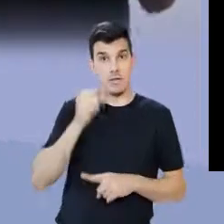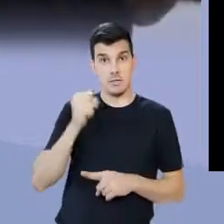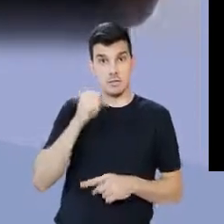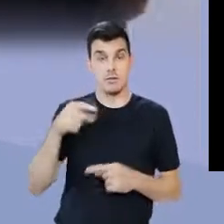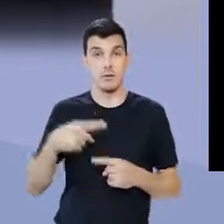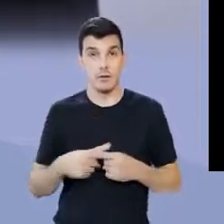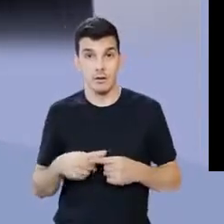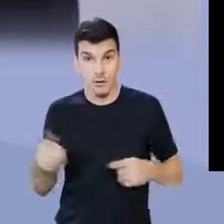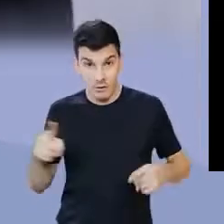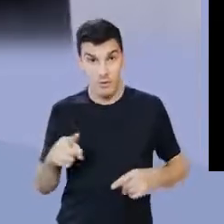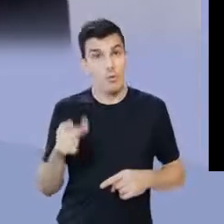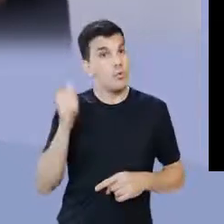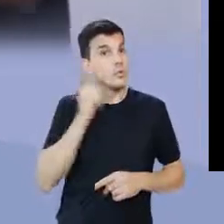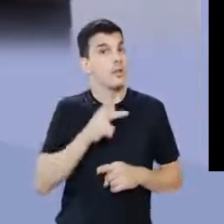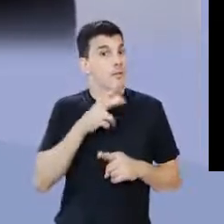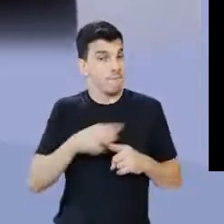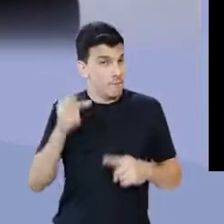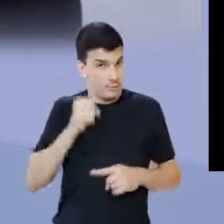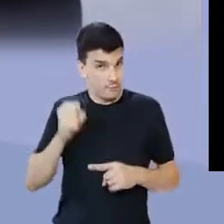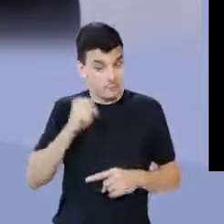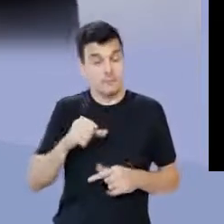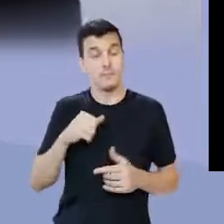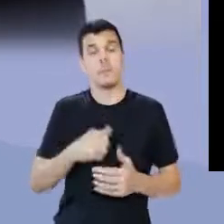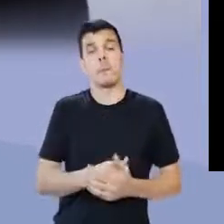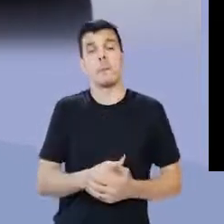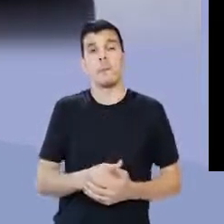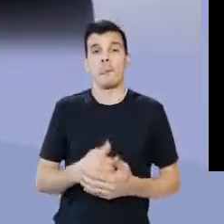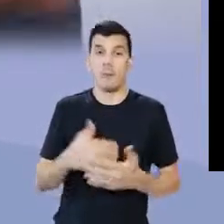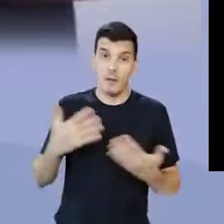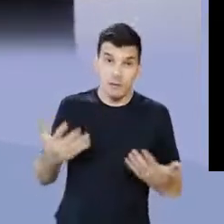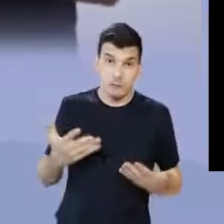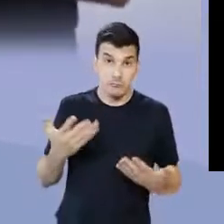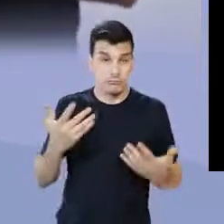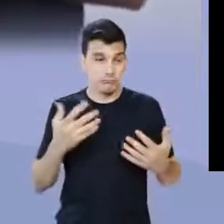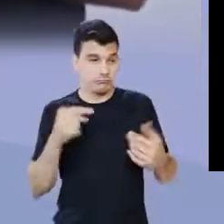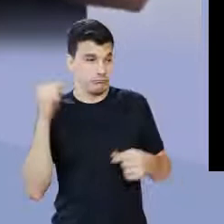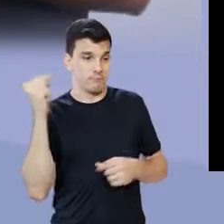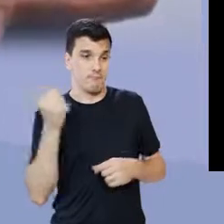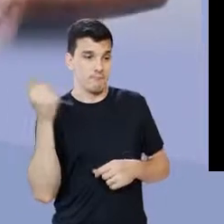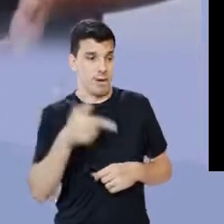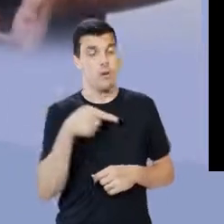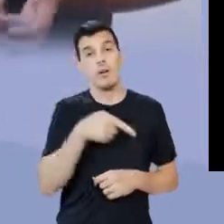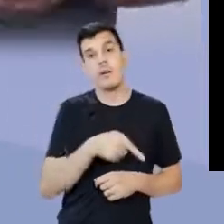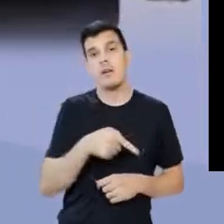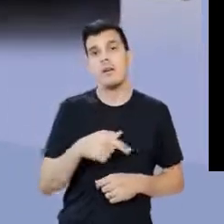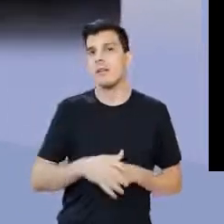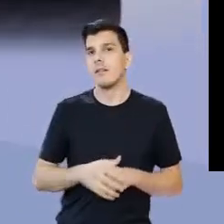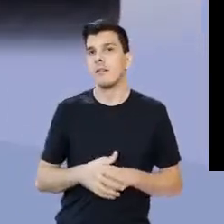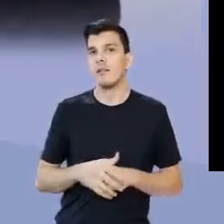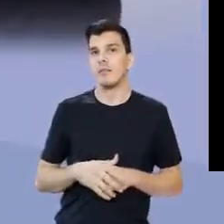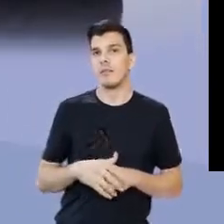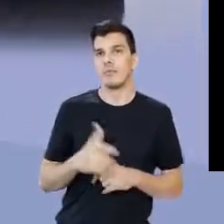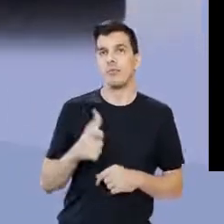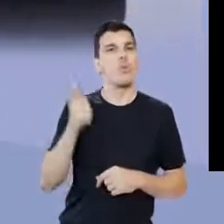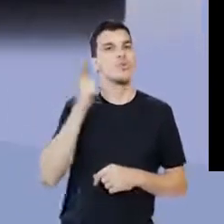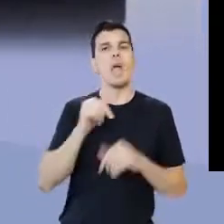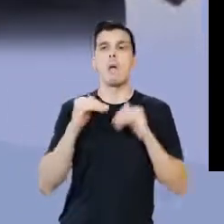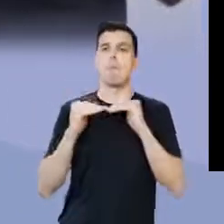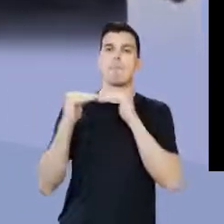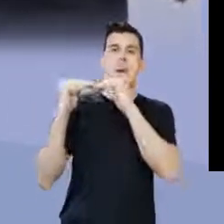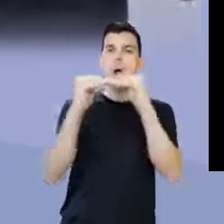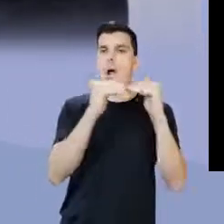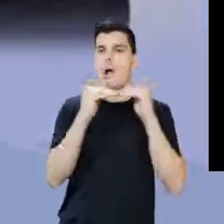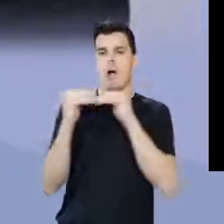espartanos, ainda que ganhassem ou tivessem, né, realmente vencido os atenienses, eles não levam a hegemonia do